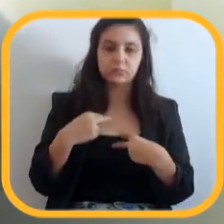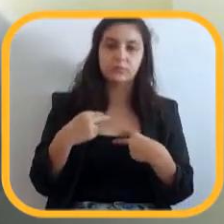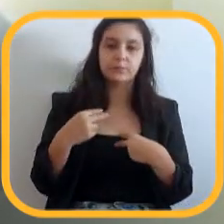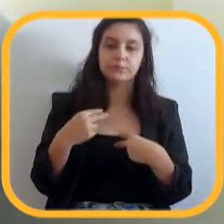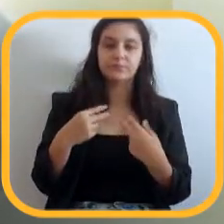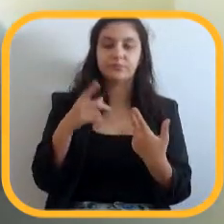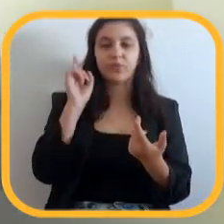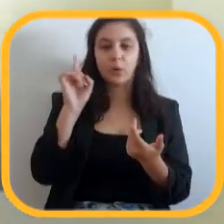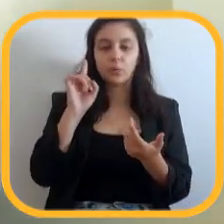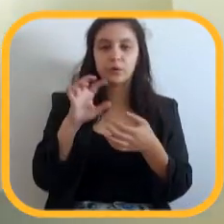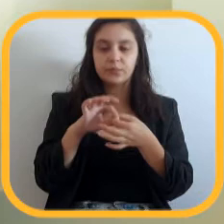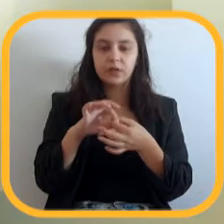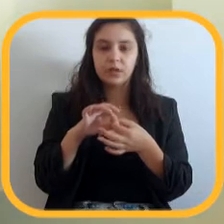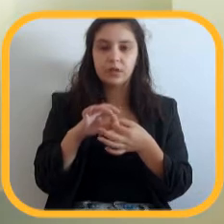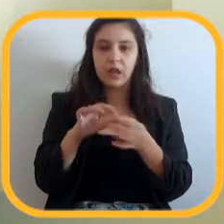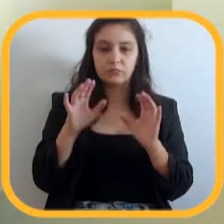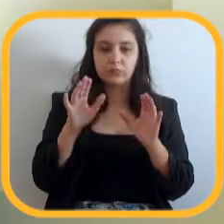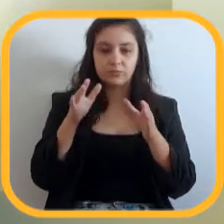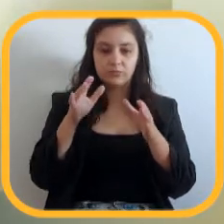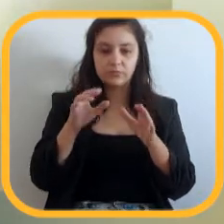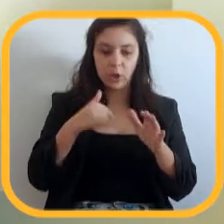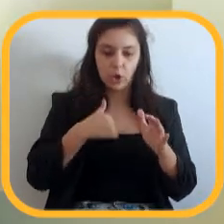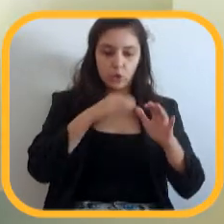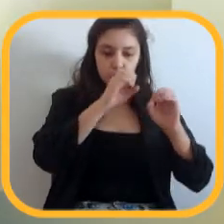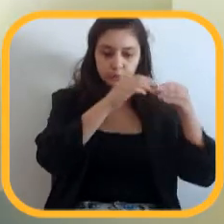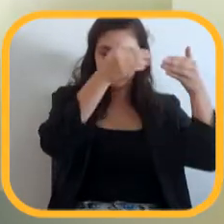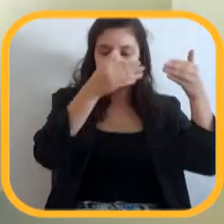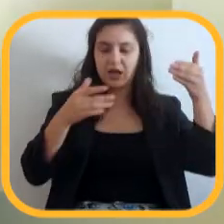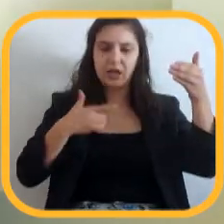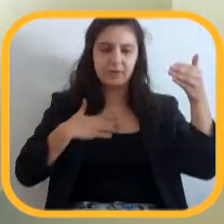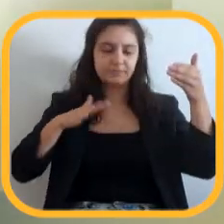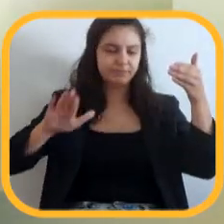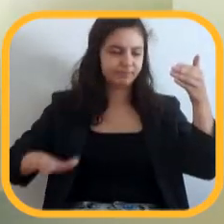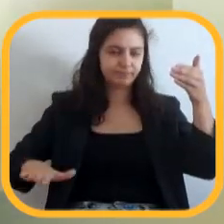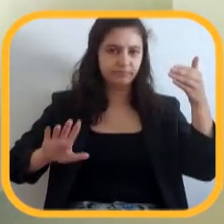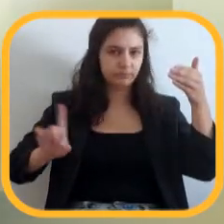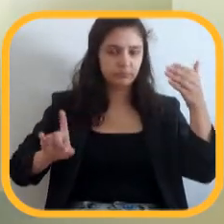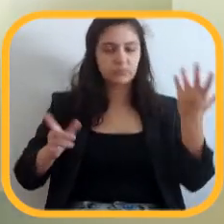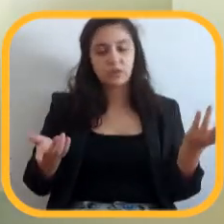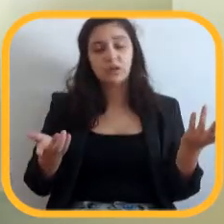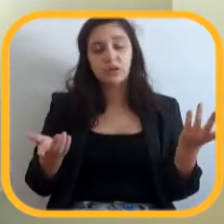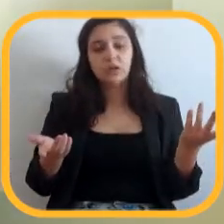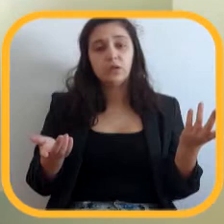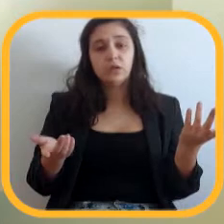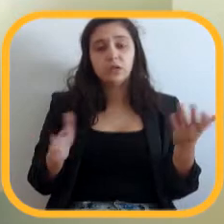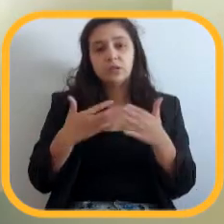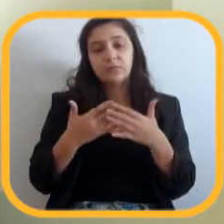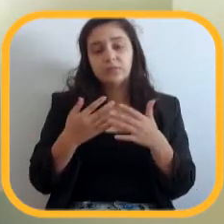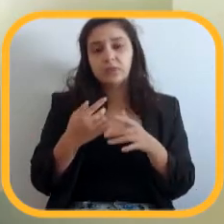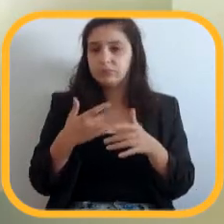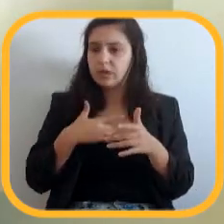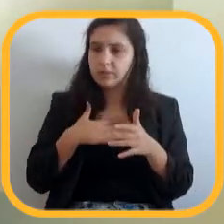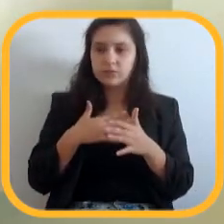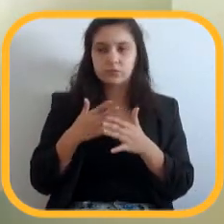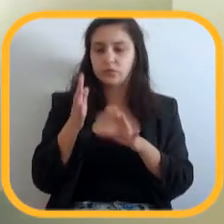de pôr-me em mim em primeiro lugar e não a empresa ou o trabalho, né? E nesse aspecto a empresa foi